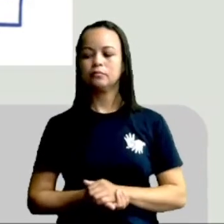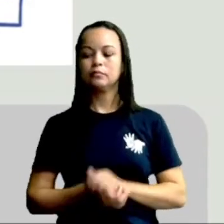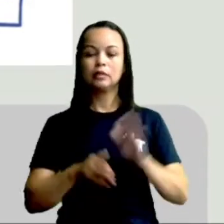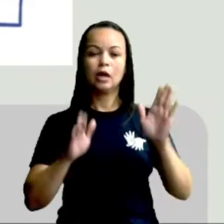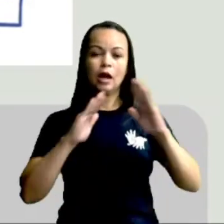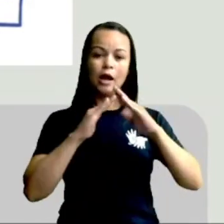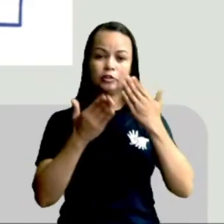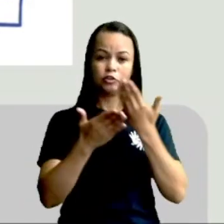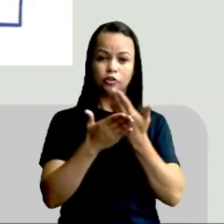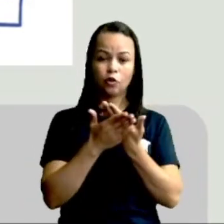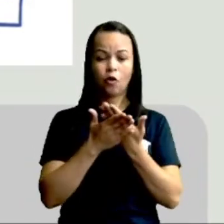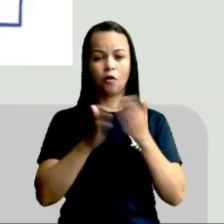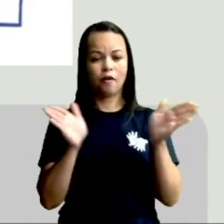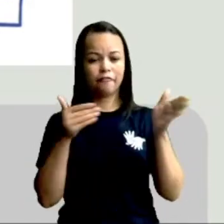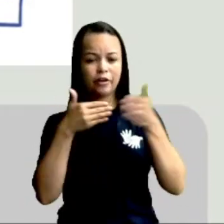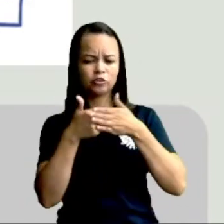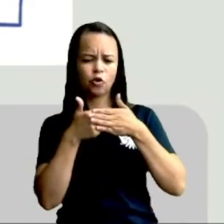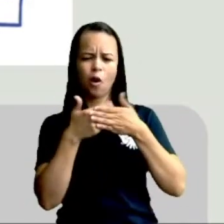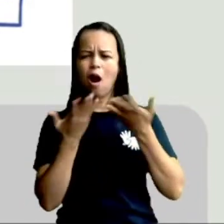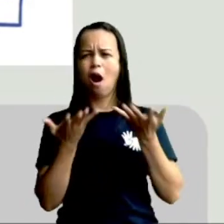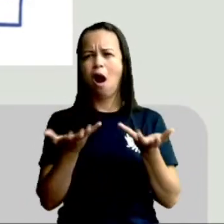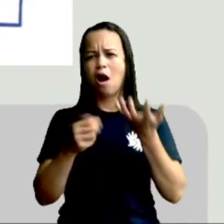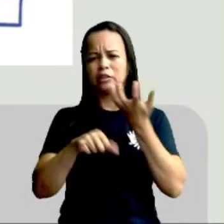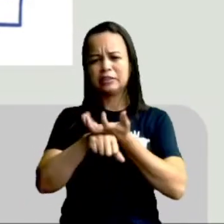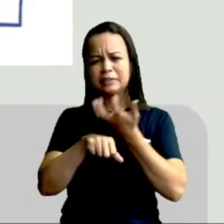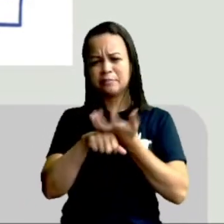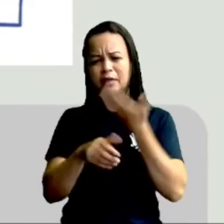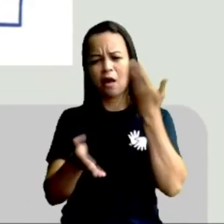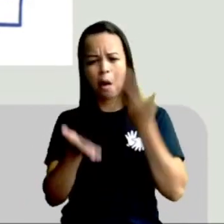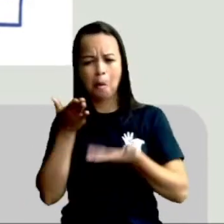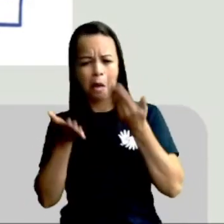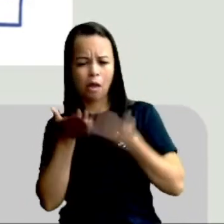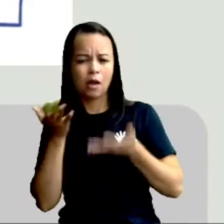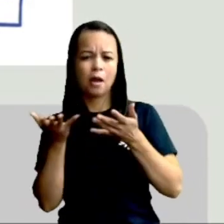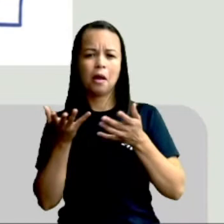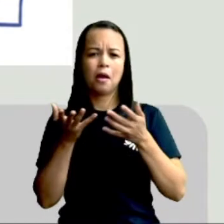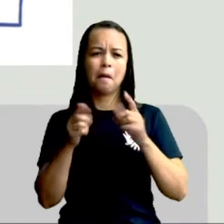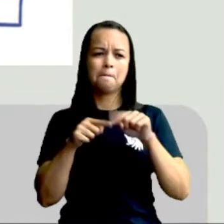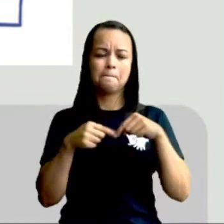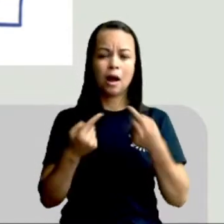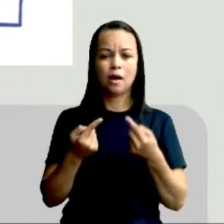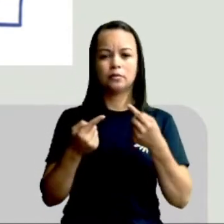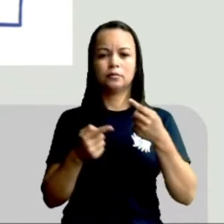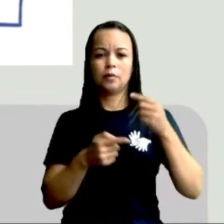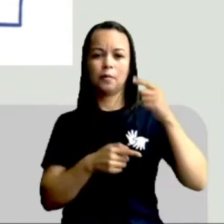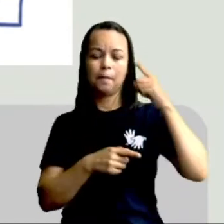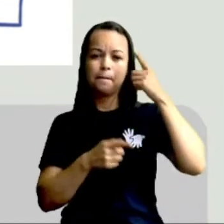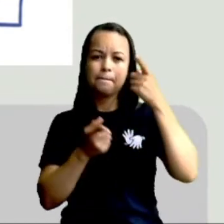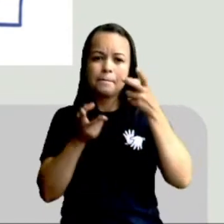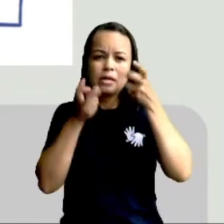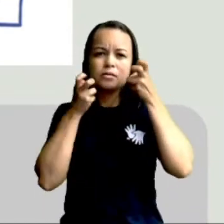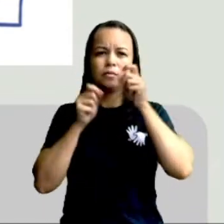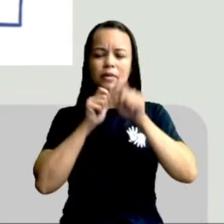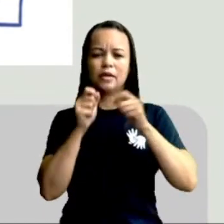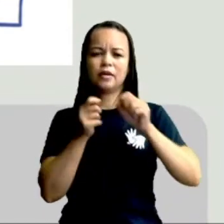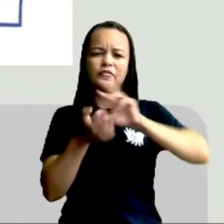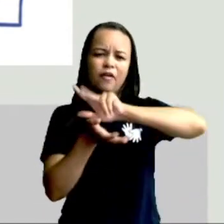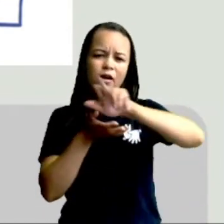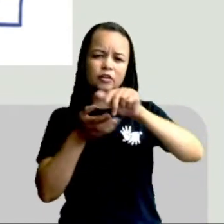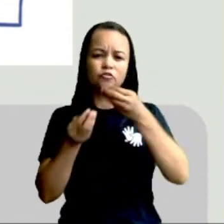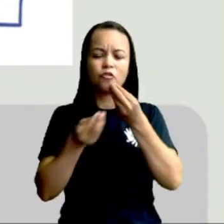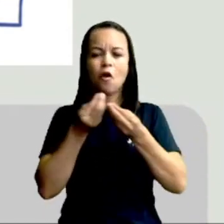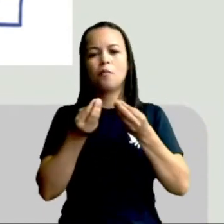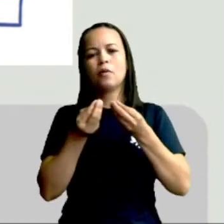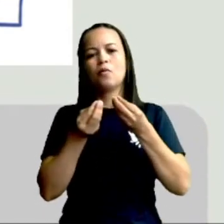fechou, pensei, a matéria que eu vou perder, mas depois percebi que há muitas formas de aprender. Quando a minha